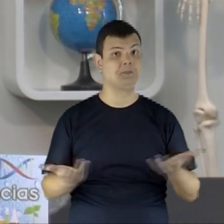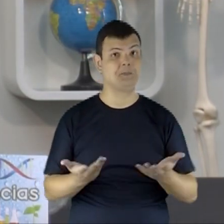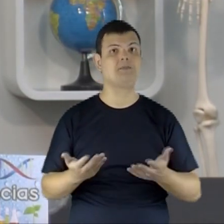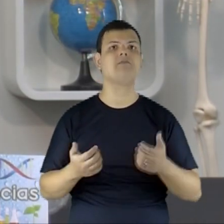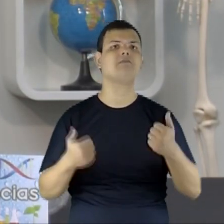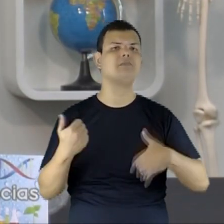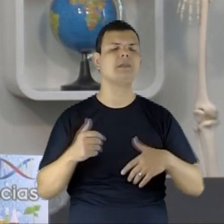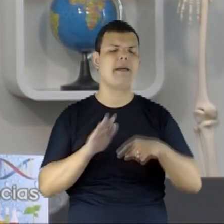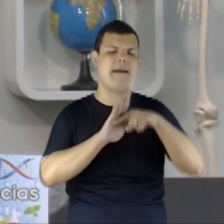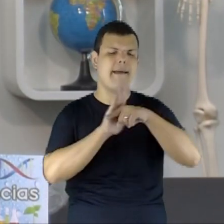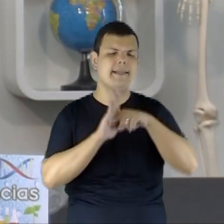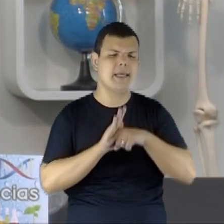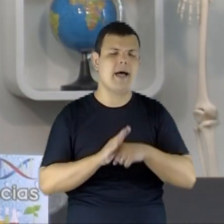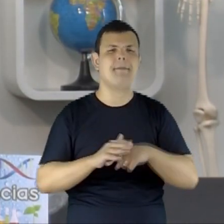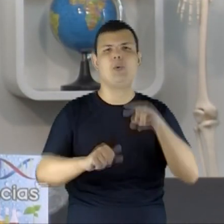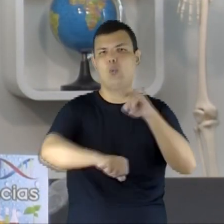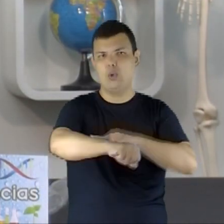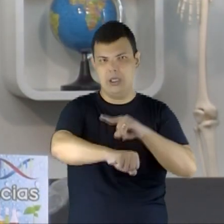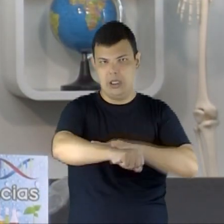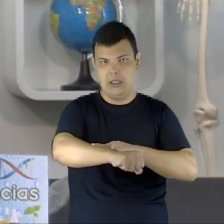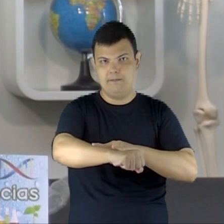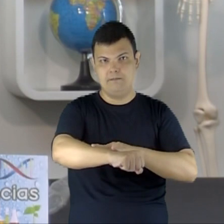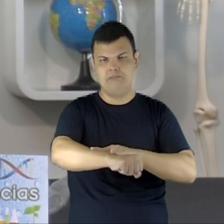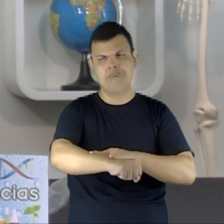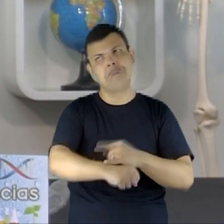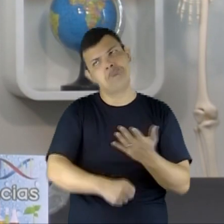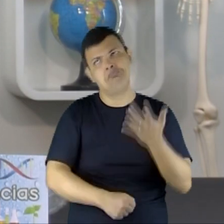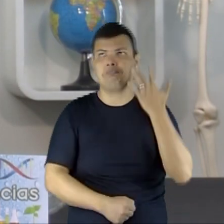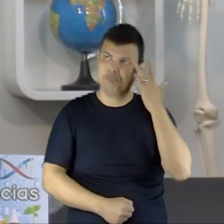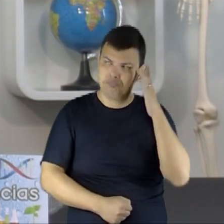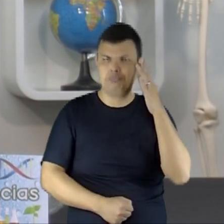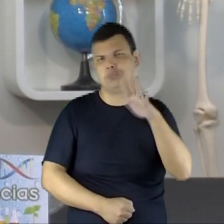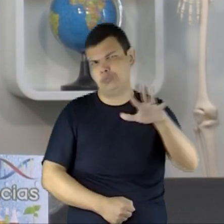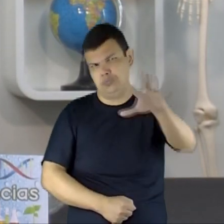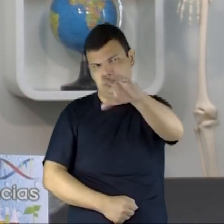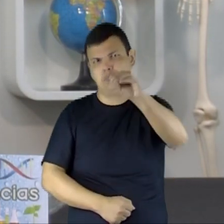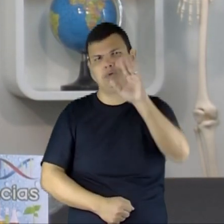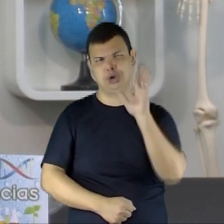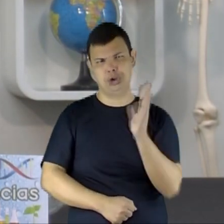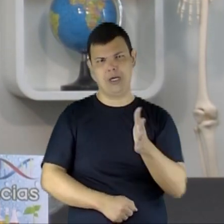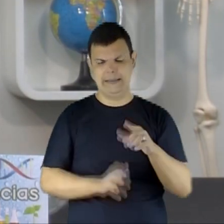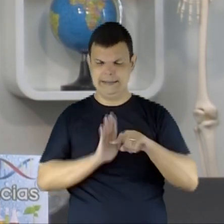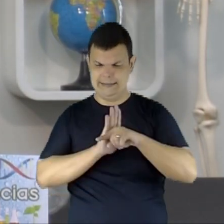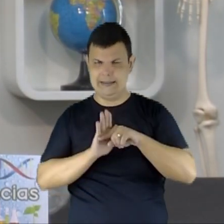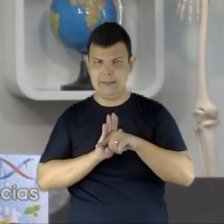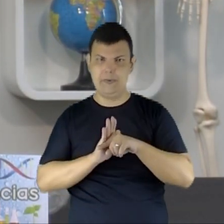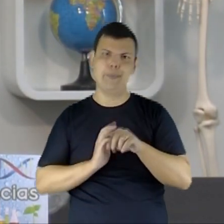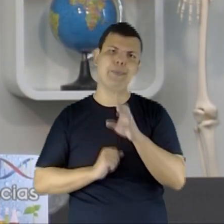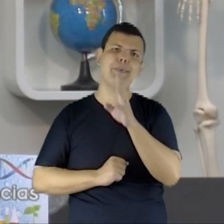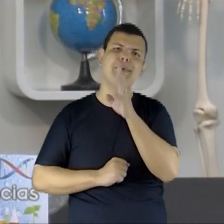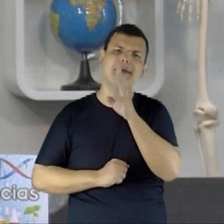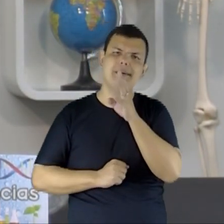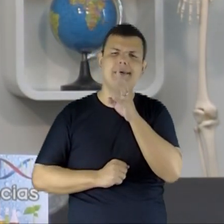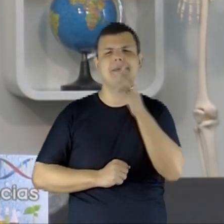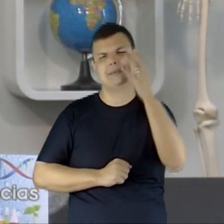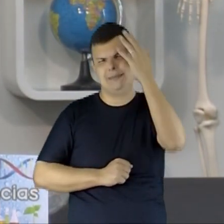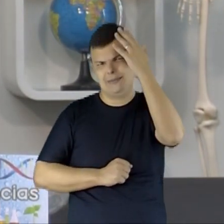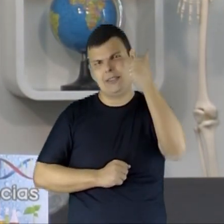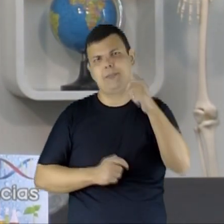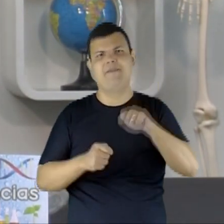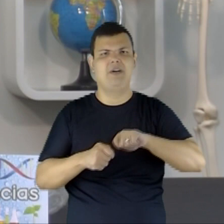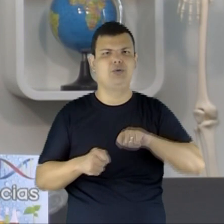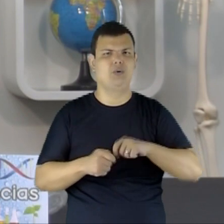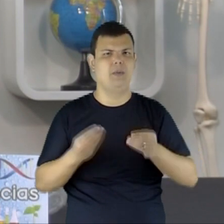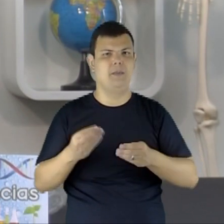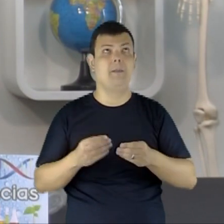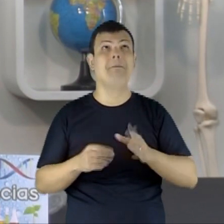exame de urina. Imagino que todos vocês já devam ter feito esse exame, já saibam como é que se faz, mas por que